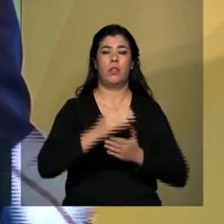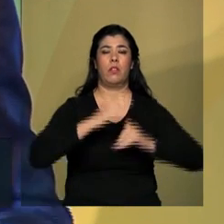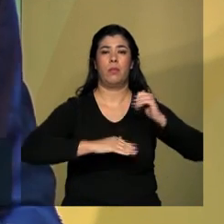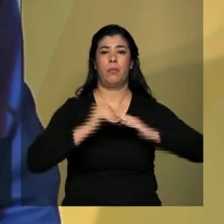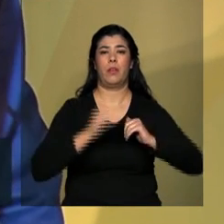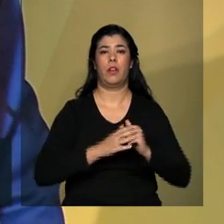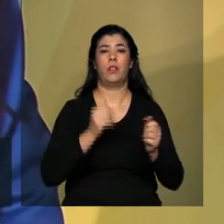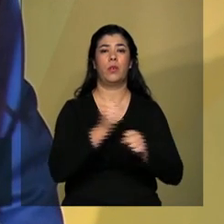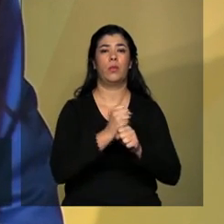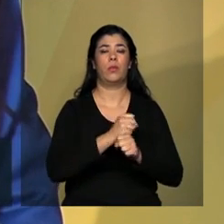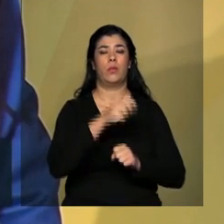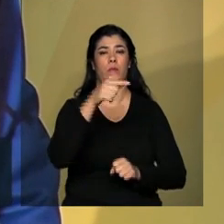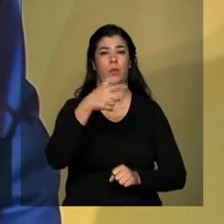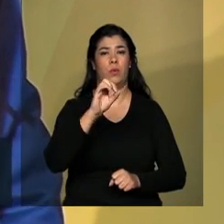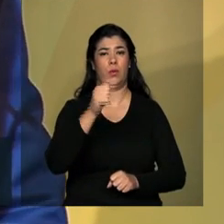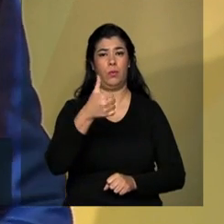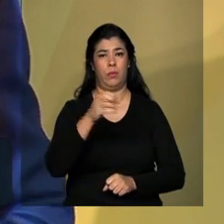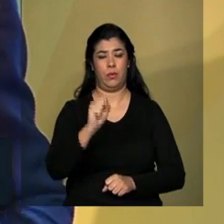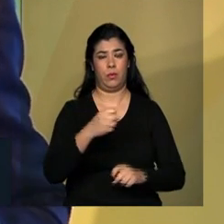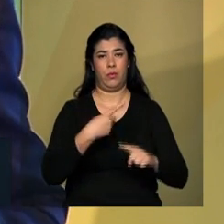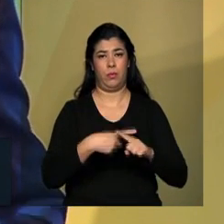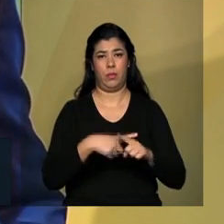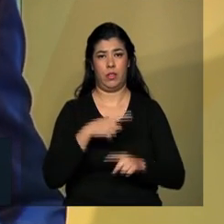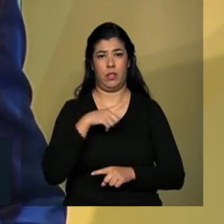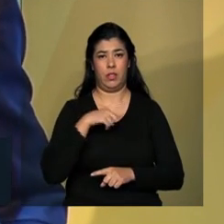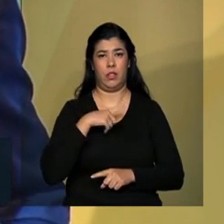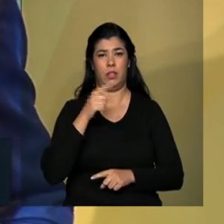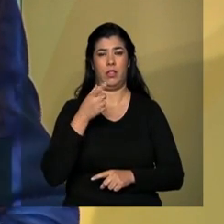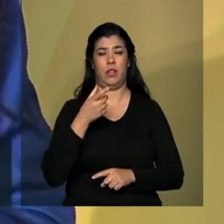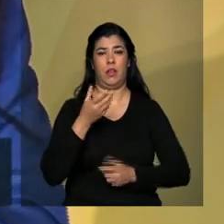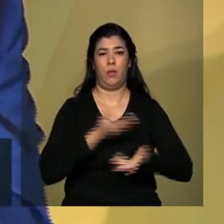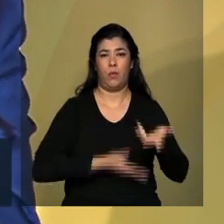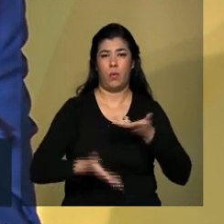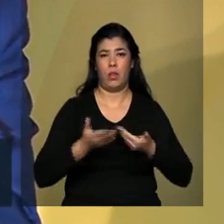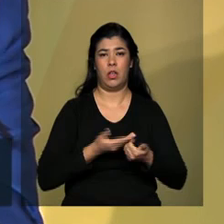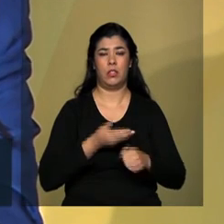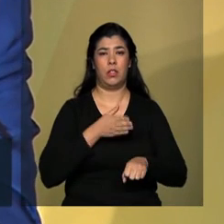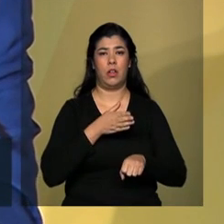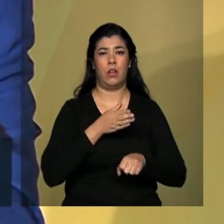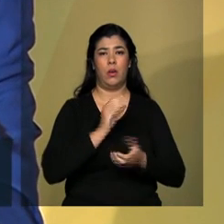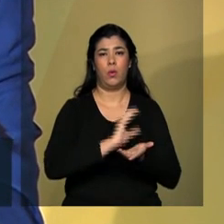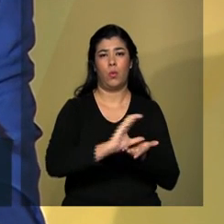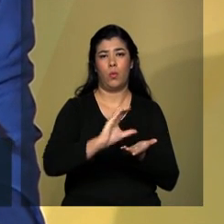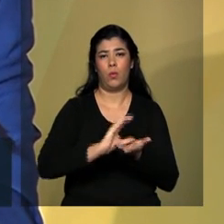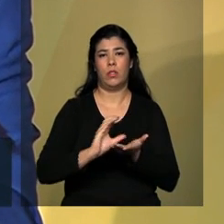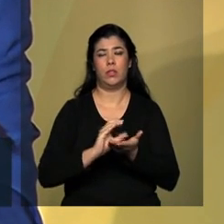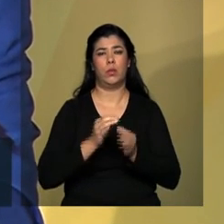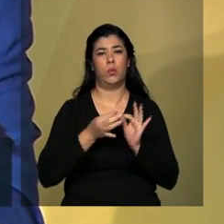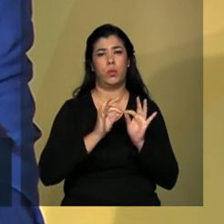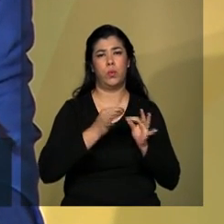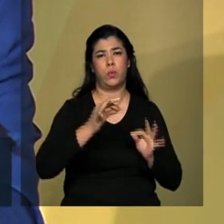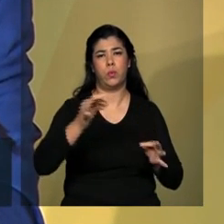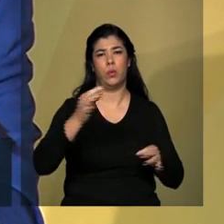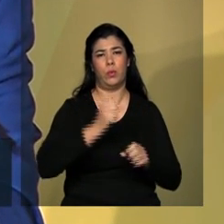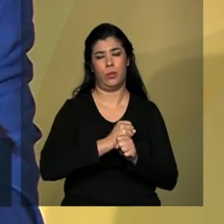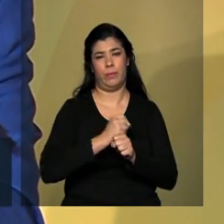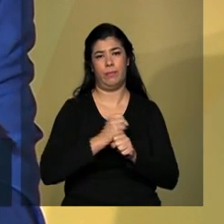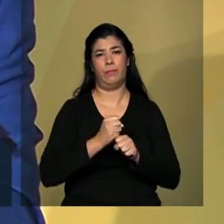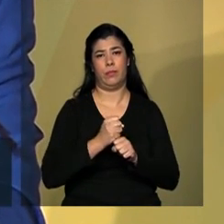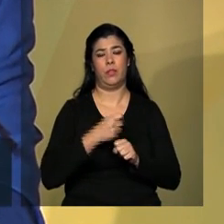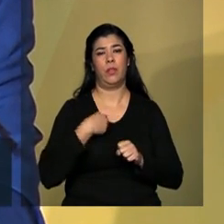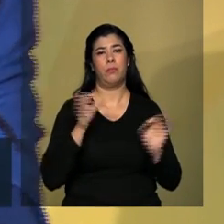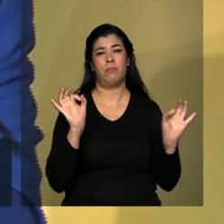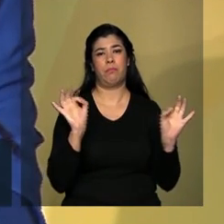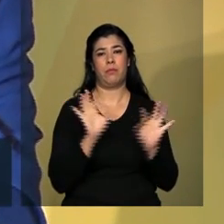2018, uma vez que tem a ver com investimentos em longo prazo. Para concluir minhas